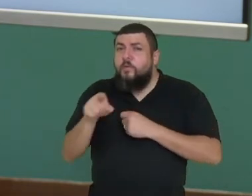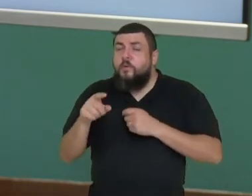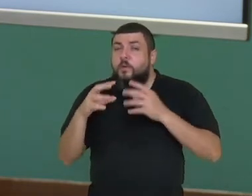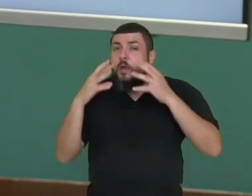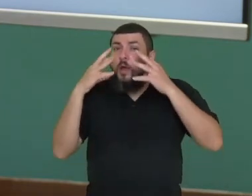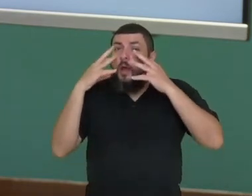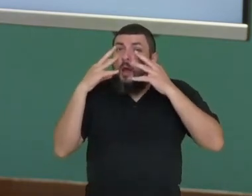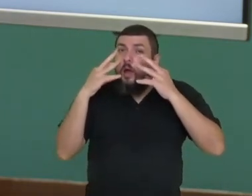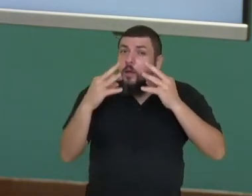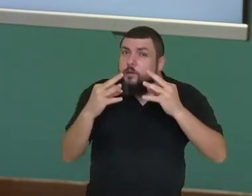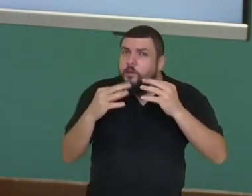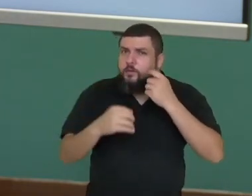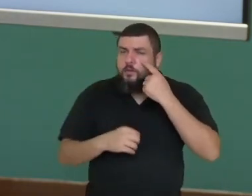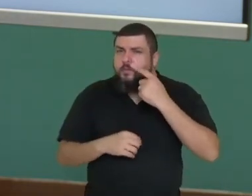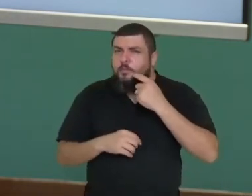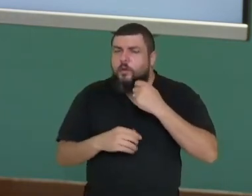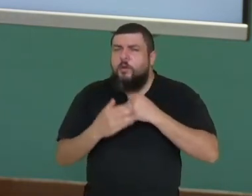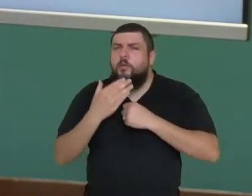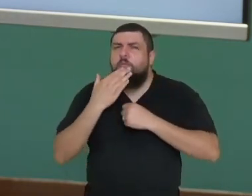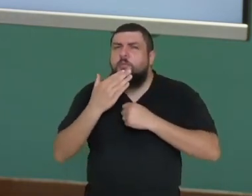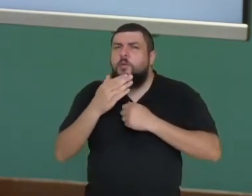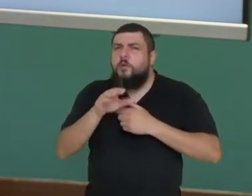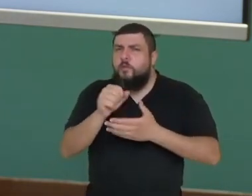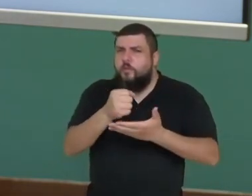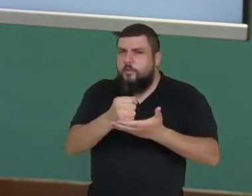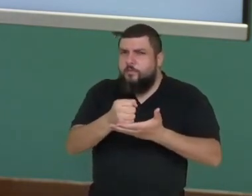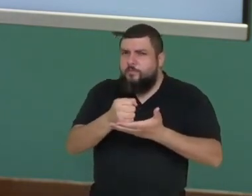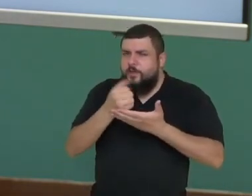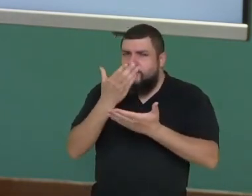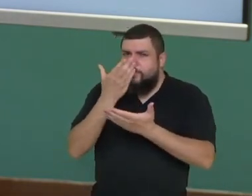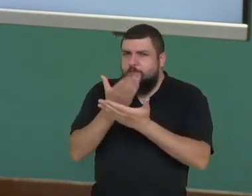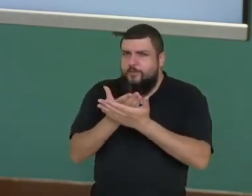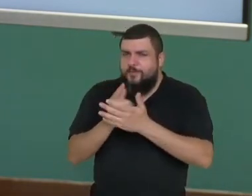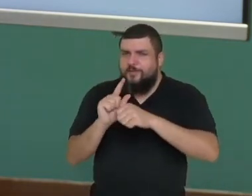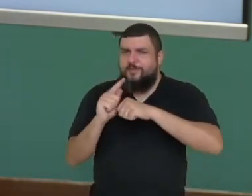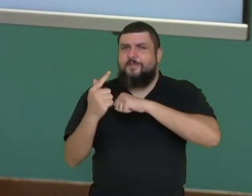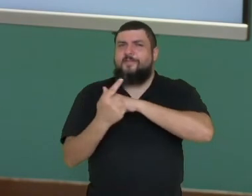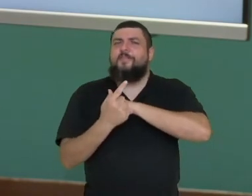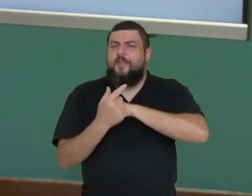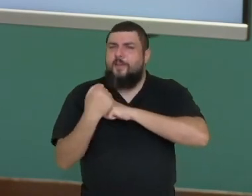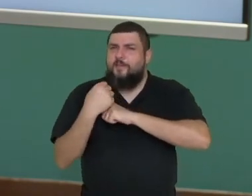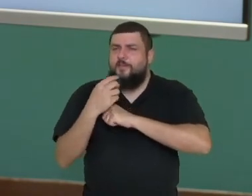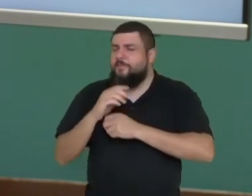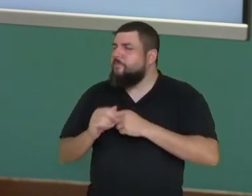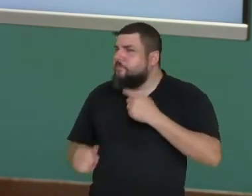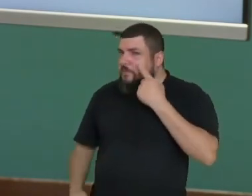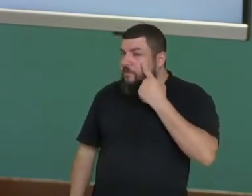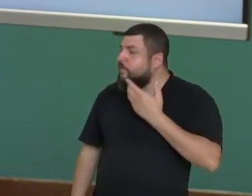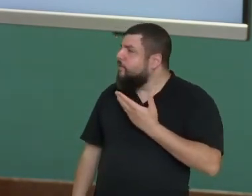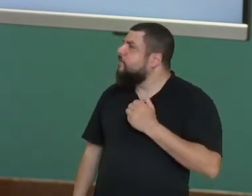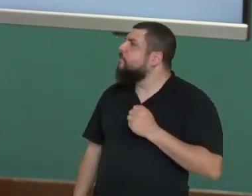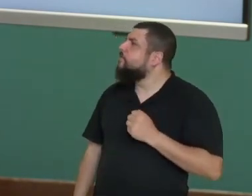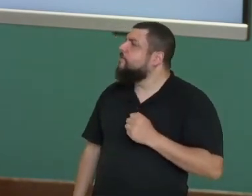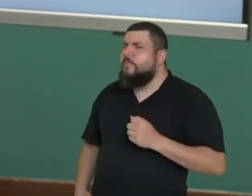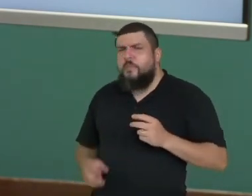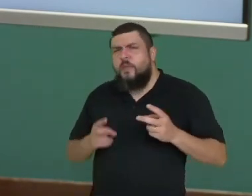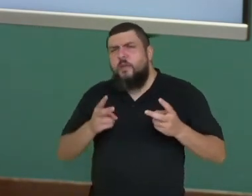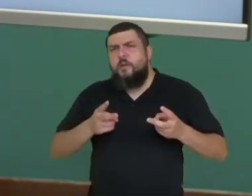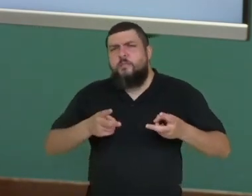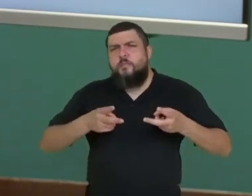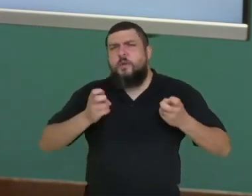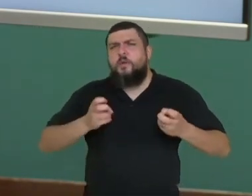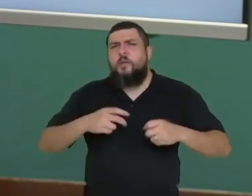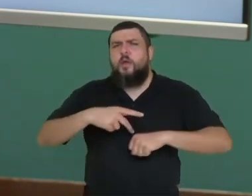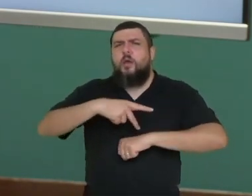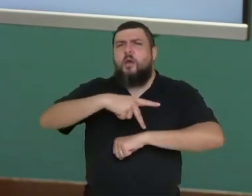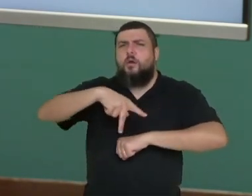vocês fossem meus auxiliares no estudo geográfico e histórico desta aula. Observe aqui a Arábia Saudita. Então, aqui